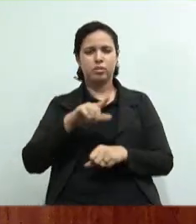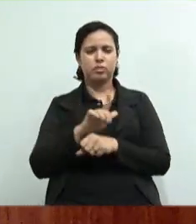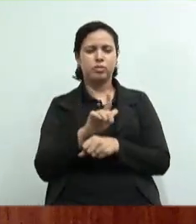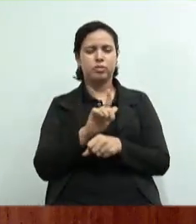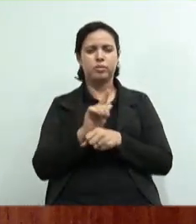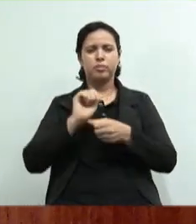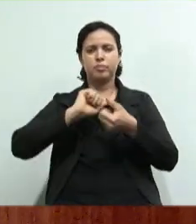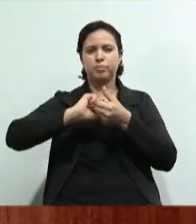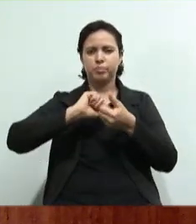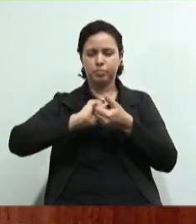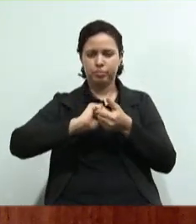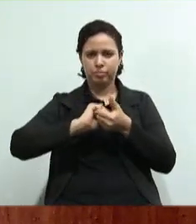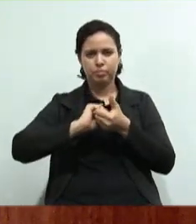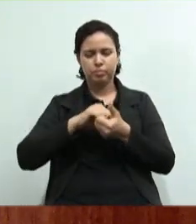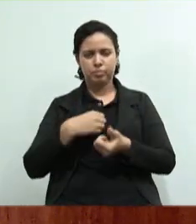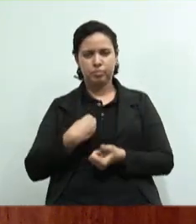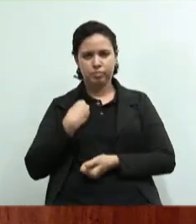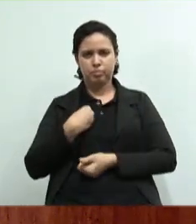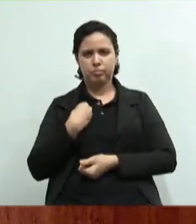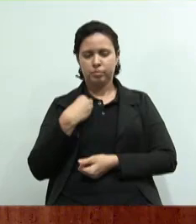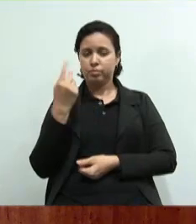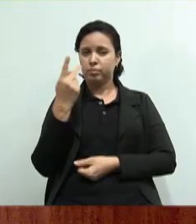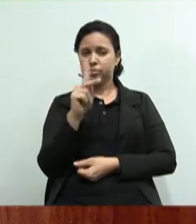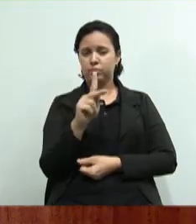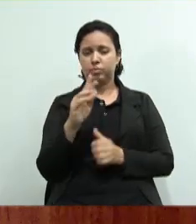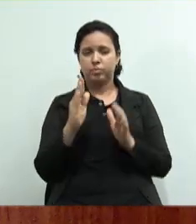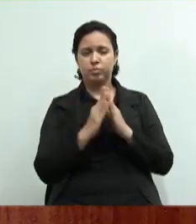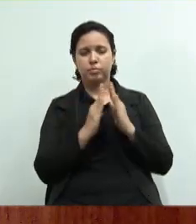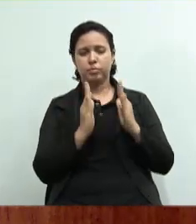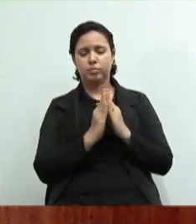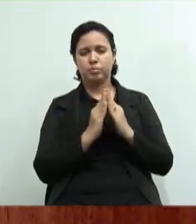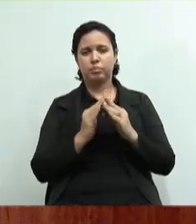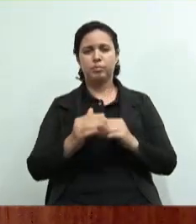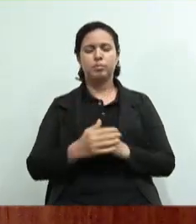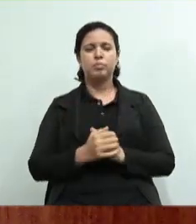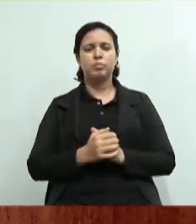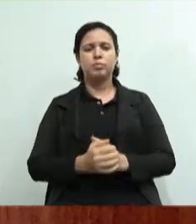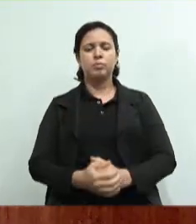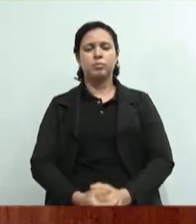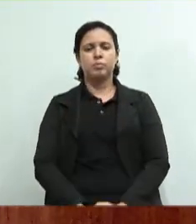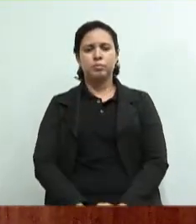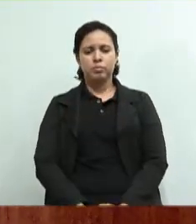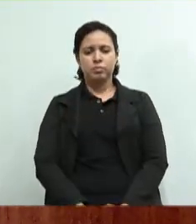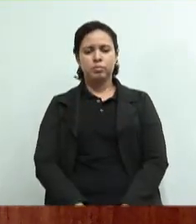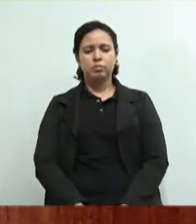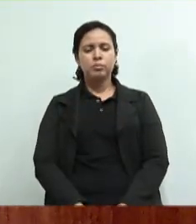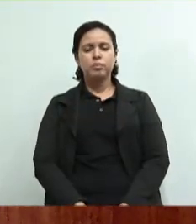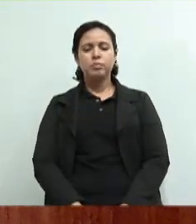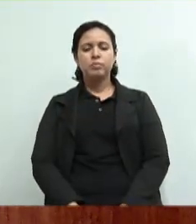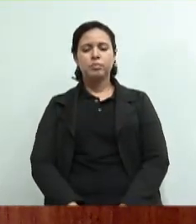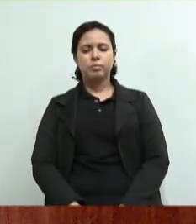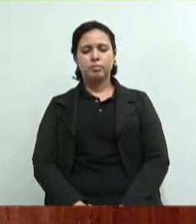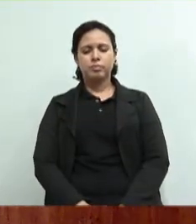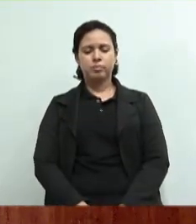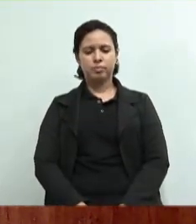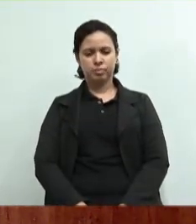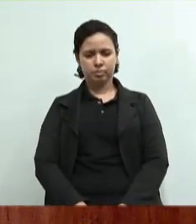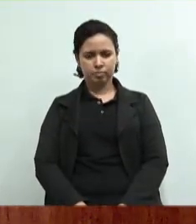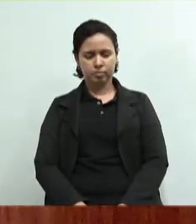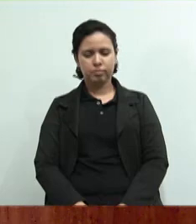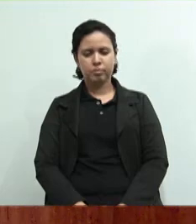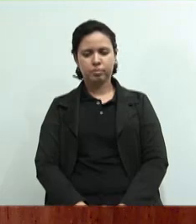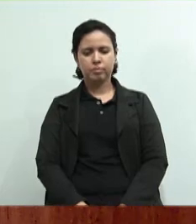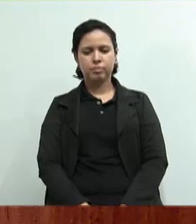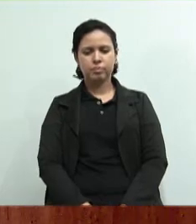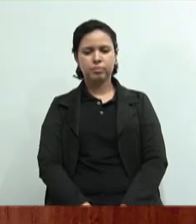qualidade também, a qualidade de vida em sua casa. Isso. Eu queria também dar ênfase aqui a algumas escolas também que estão participando, que enviaram,